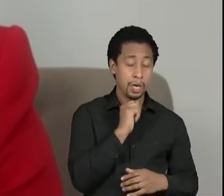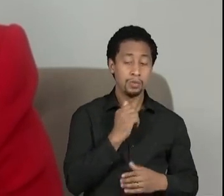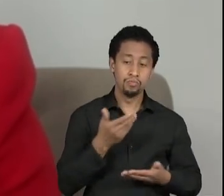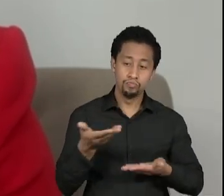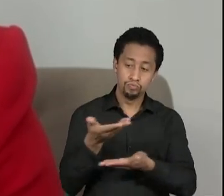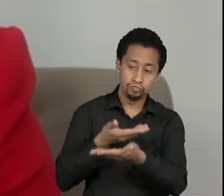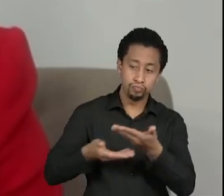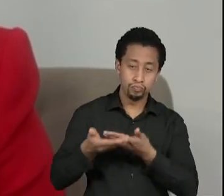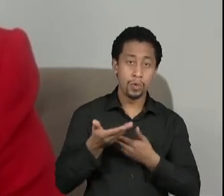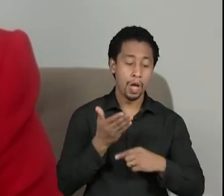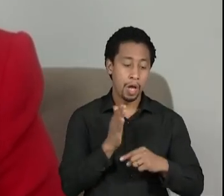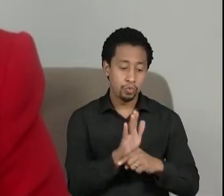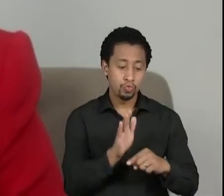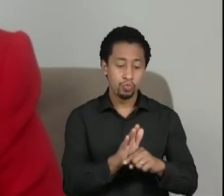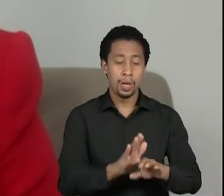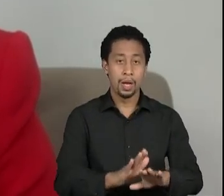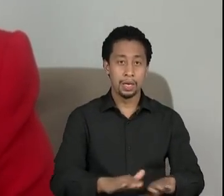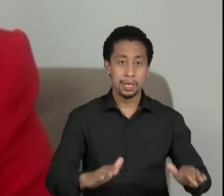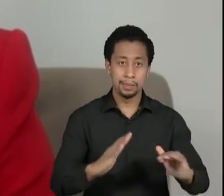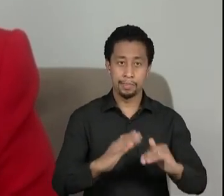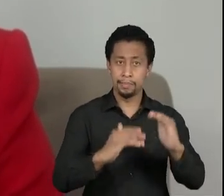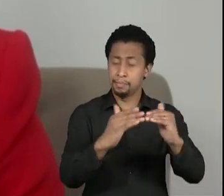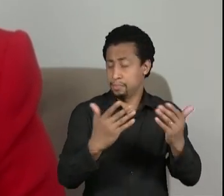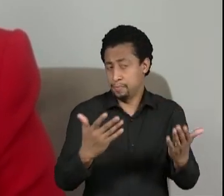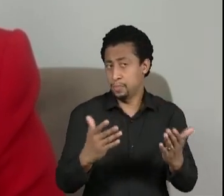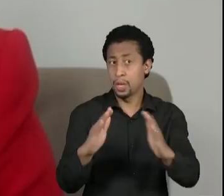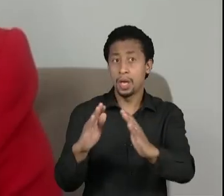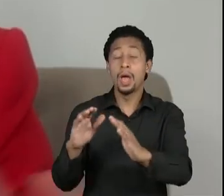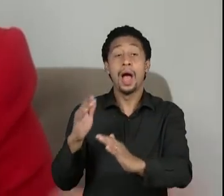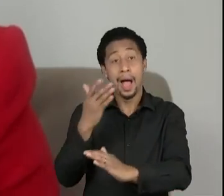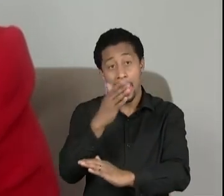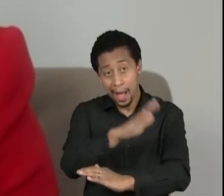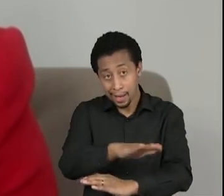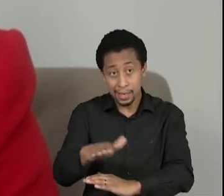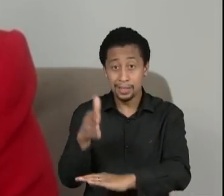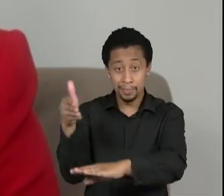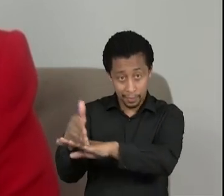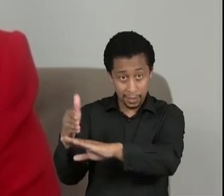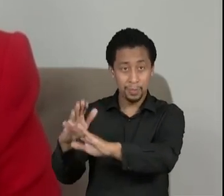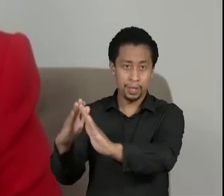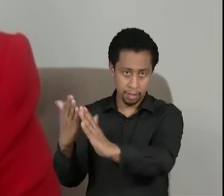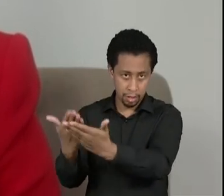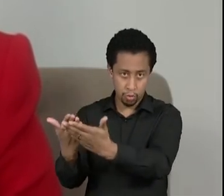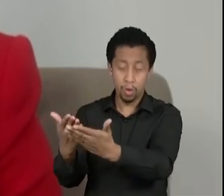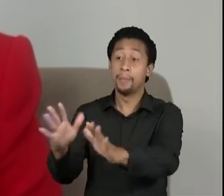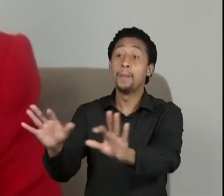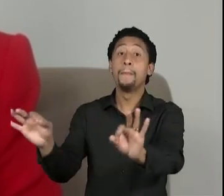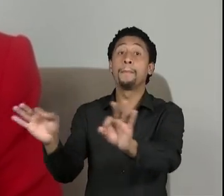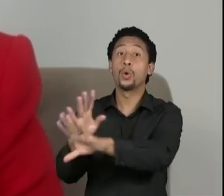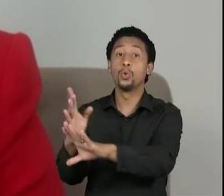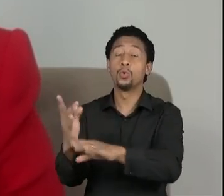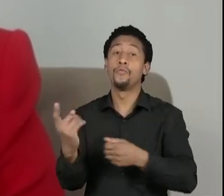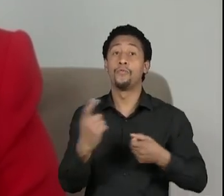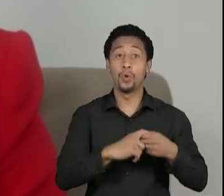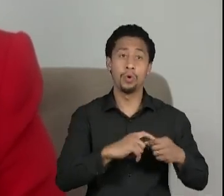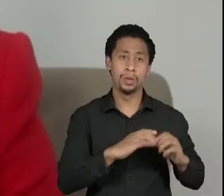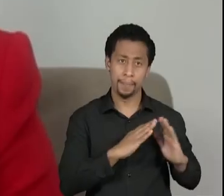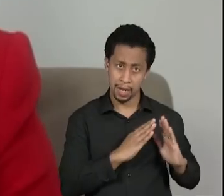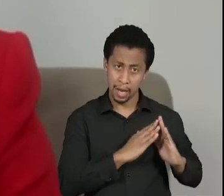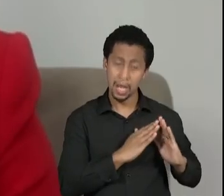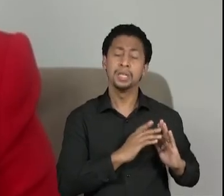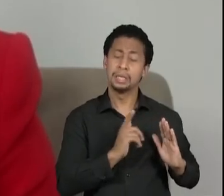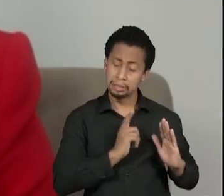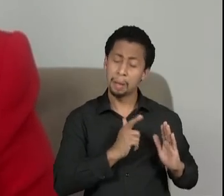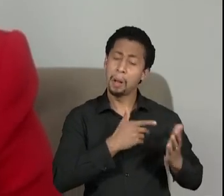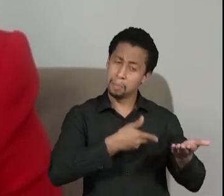criança. Quando a criança não está na escola, ela tem, sim, muitas oportunidades de conviver com pessoas diferentes. Da sua rua,